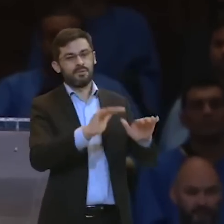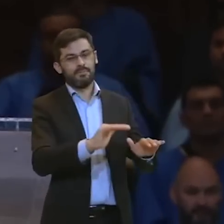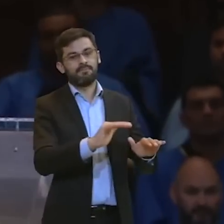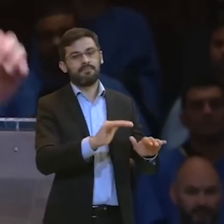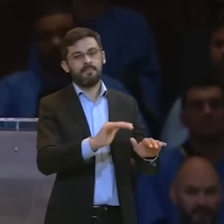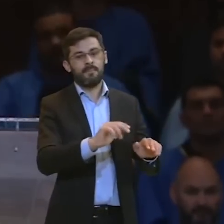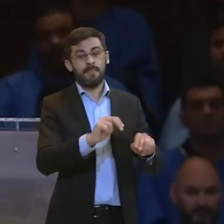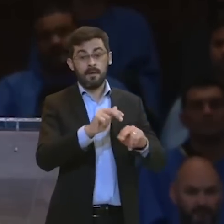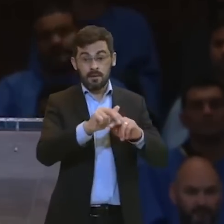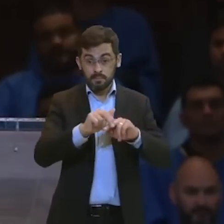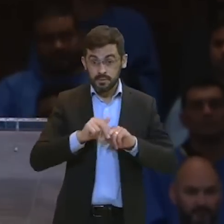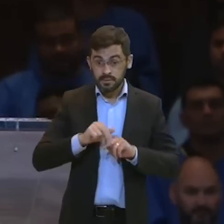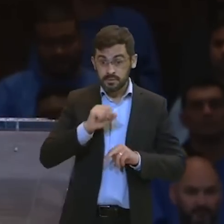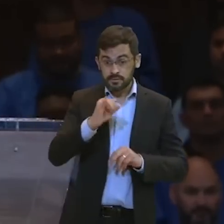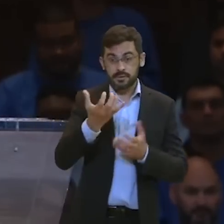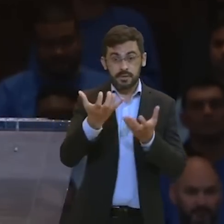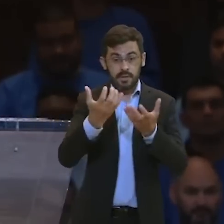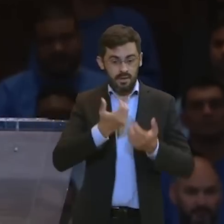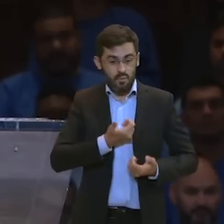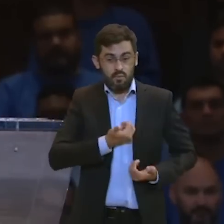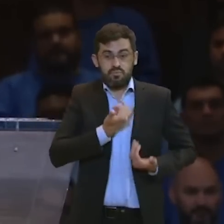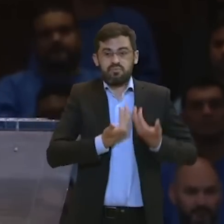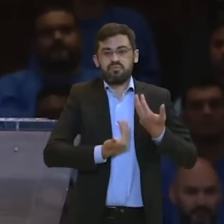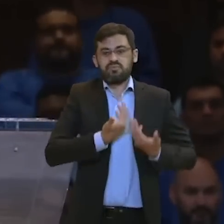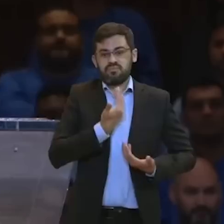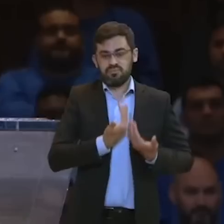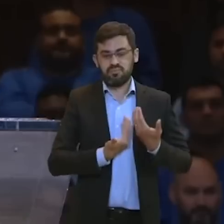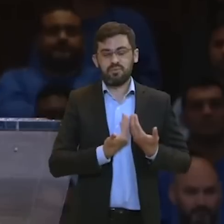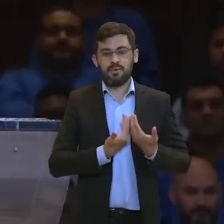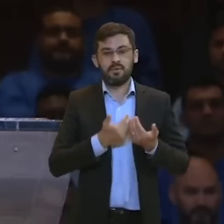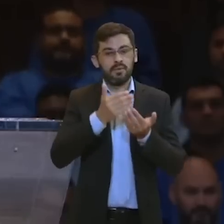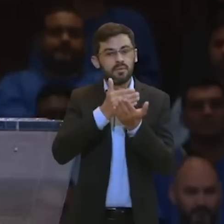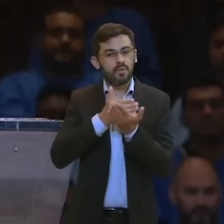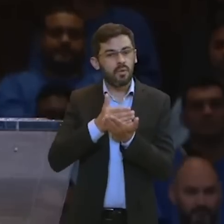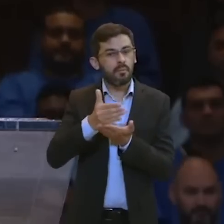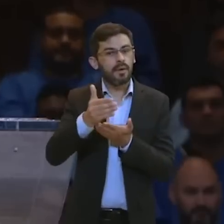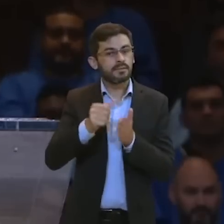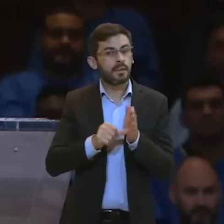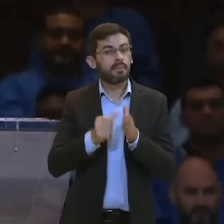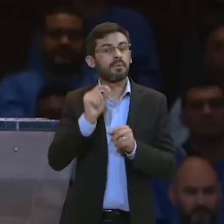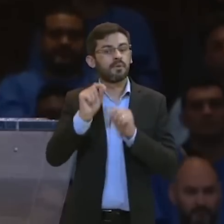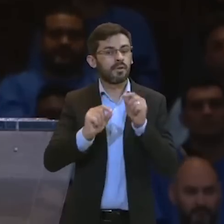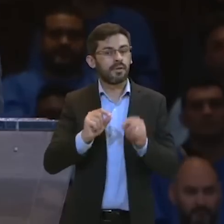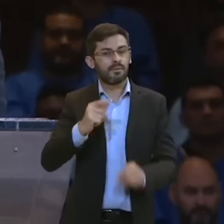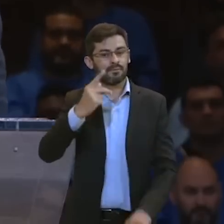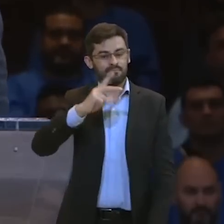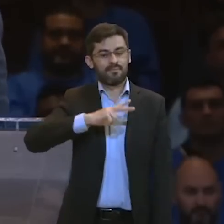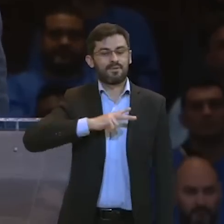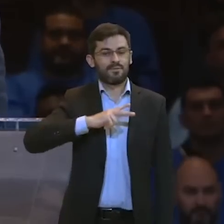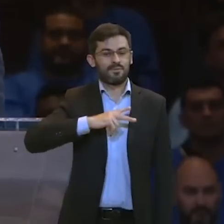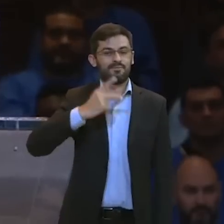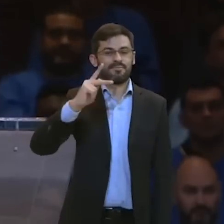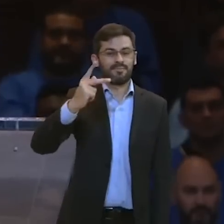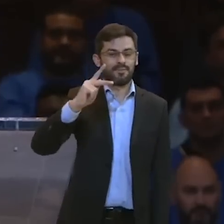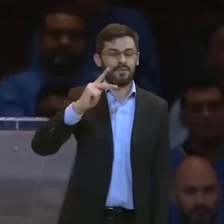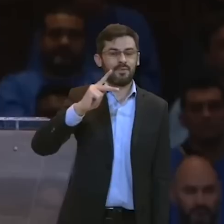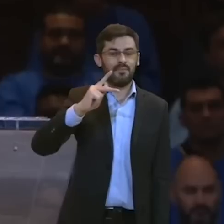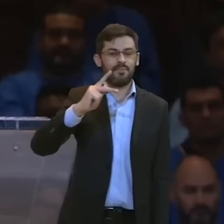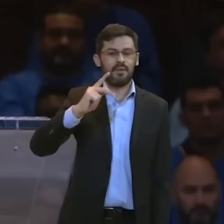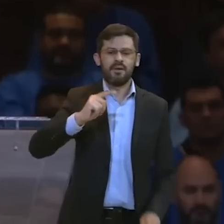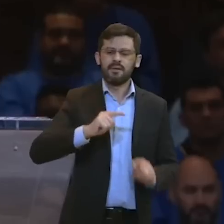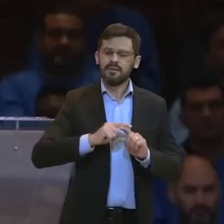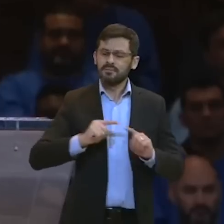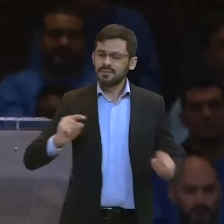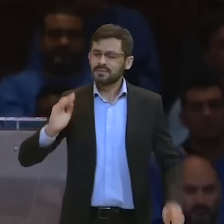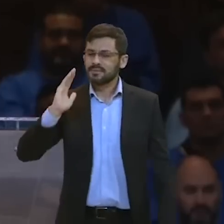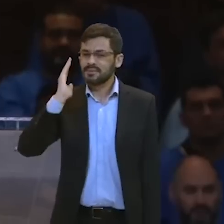Por isso, se você quer um avivamento, começa primeiro com você. E sabe o que é